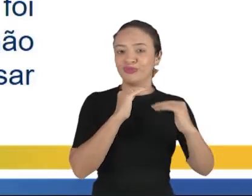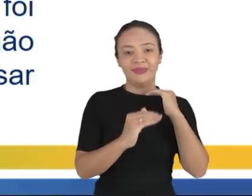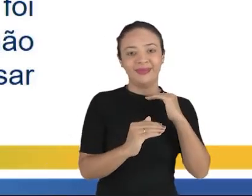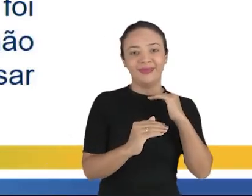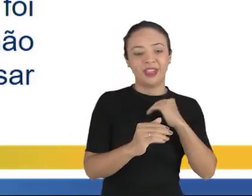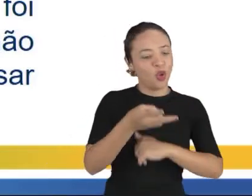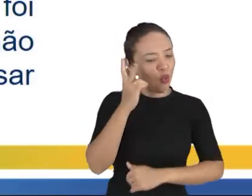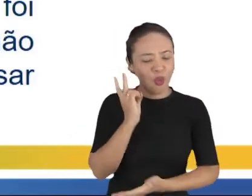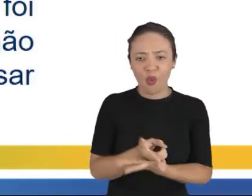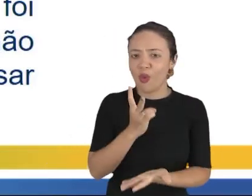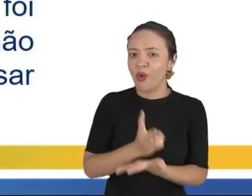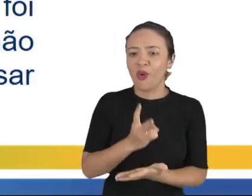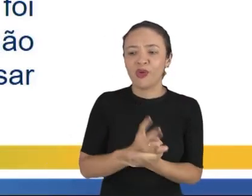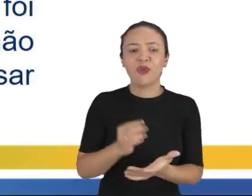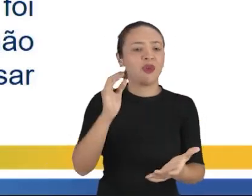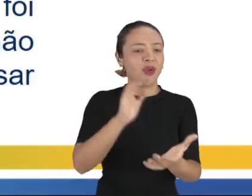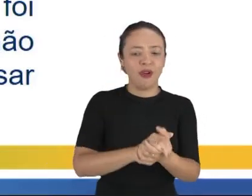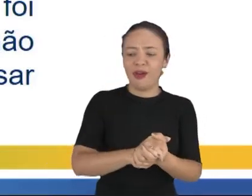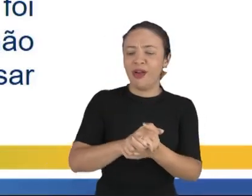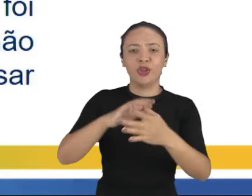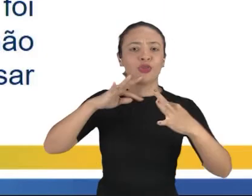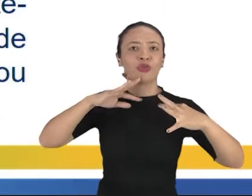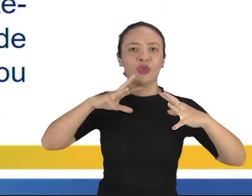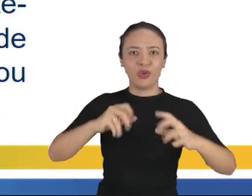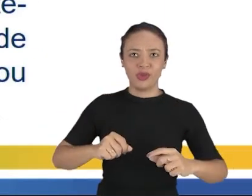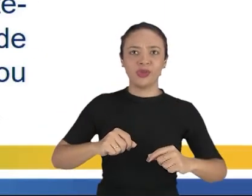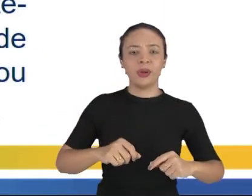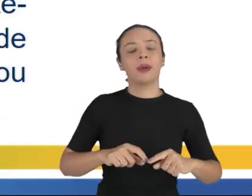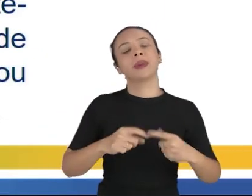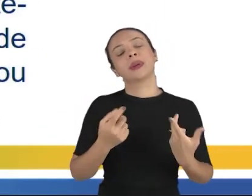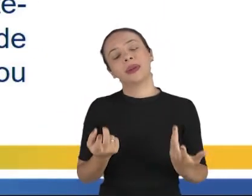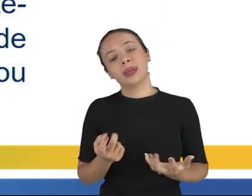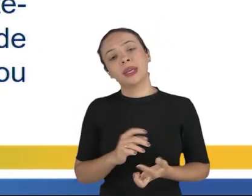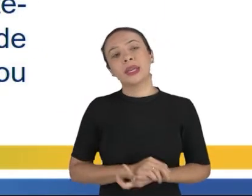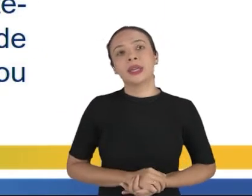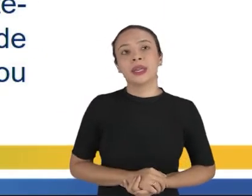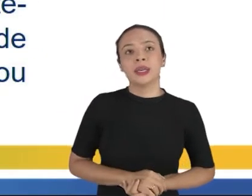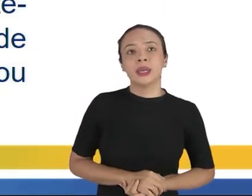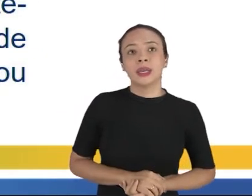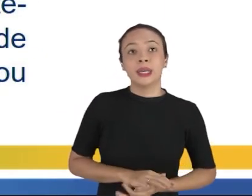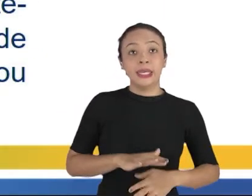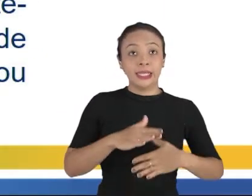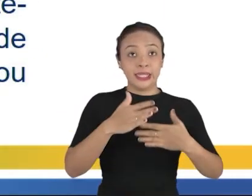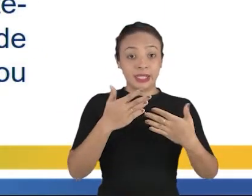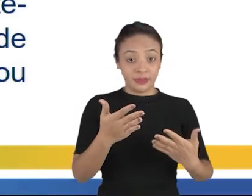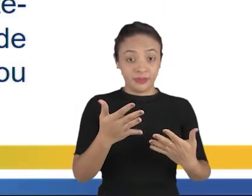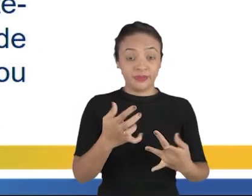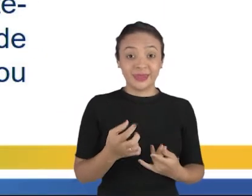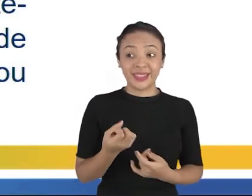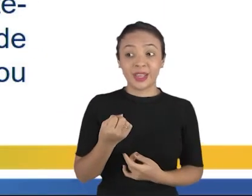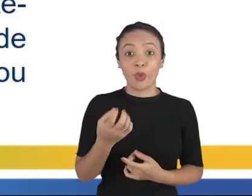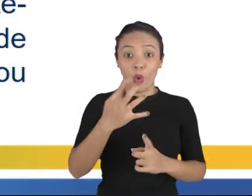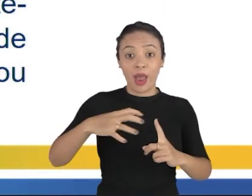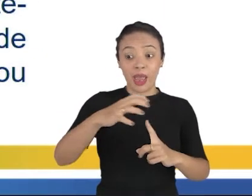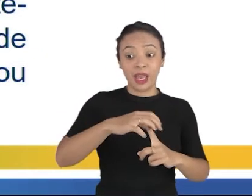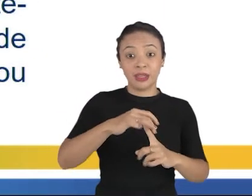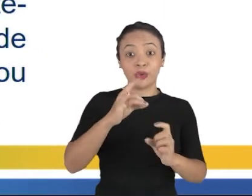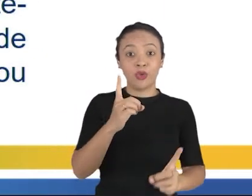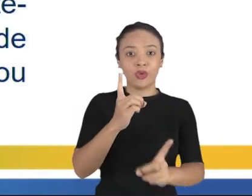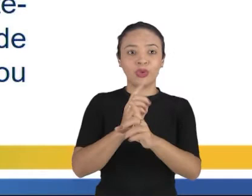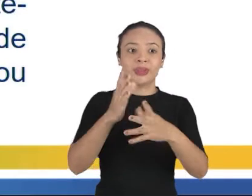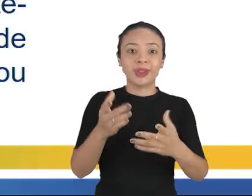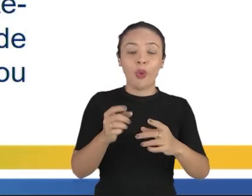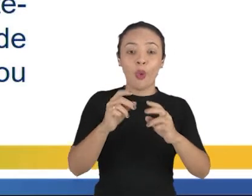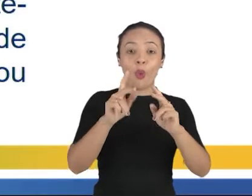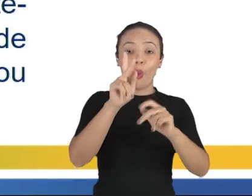e continuou realizando casamentos, apesar da proibição. Quando a sua prática foi descoberta, ele foi preso